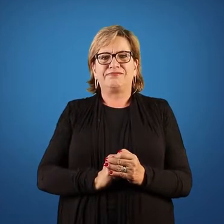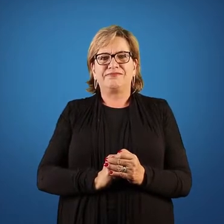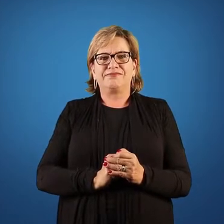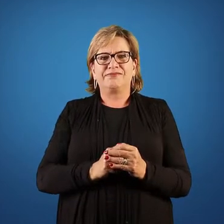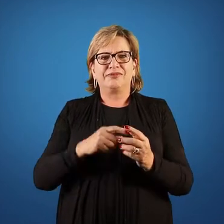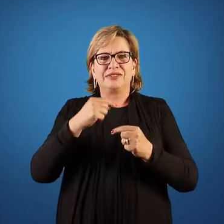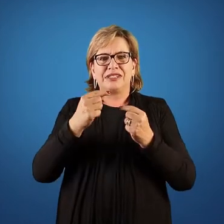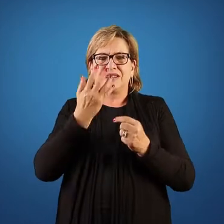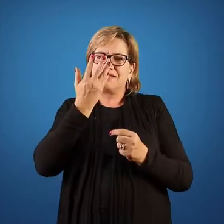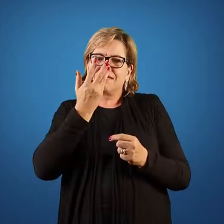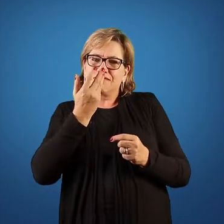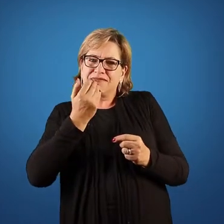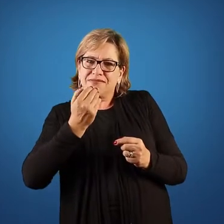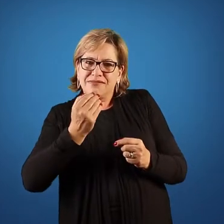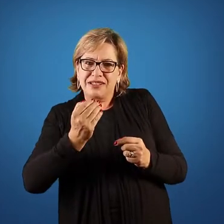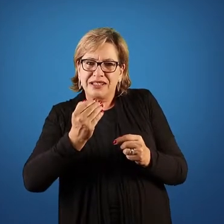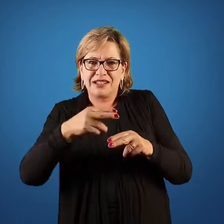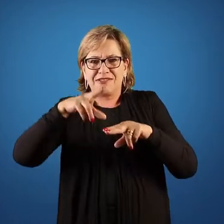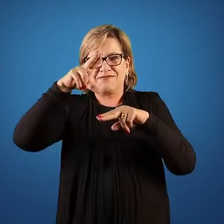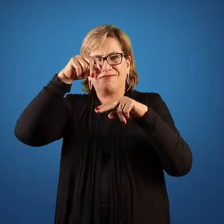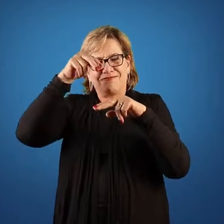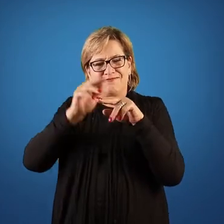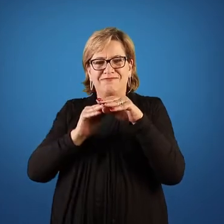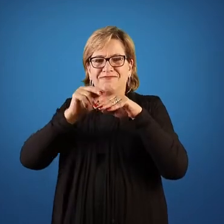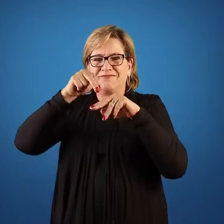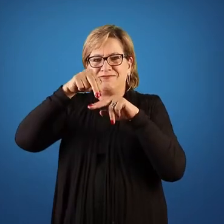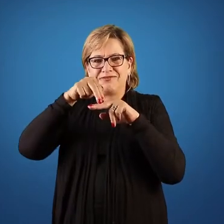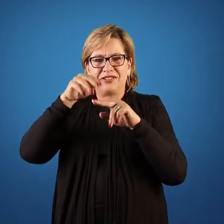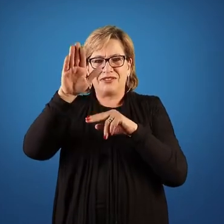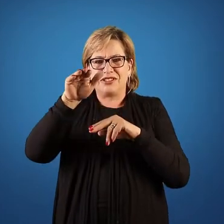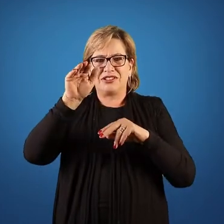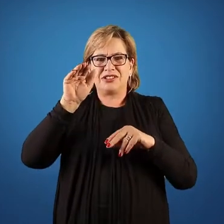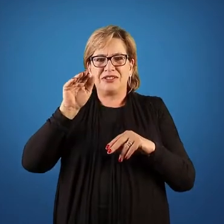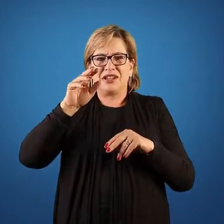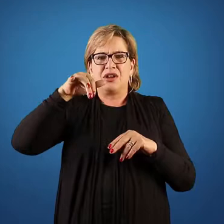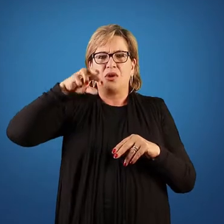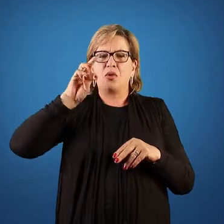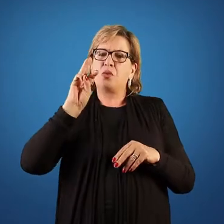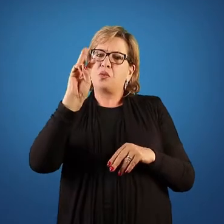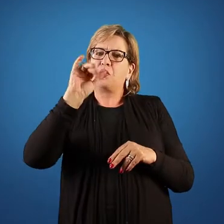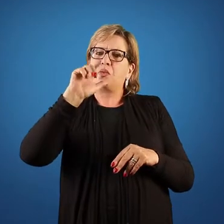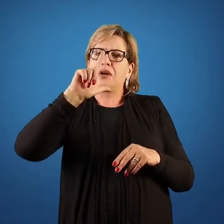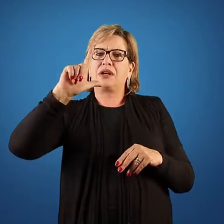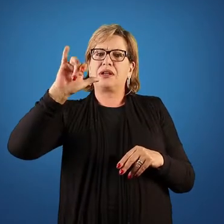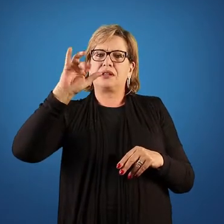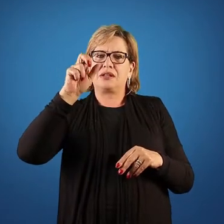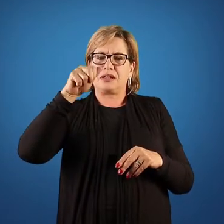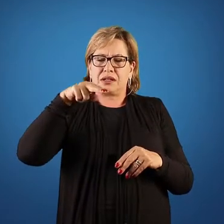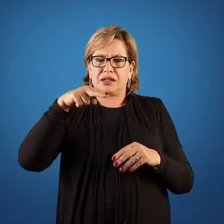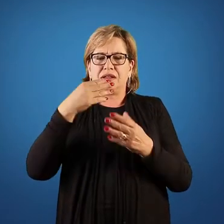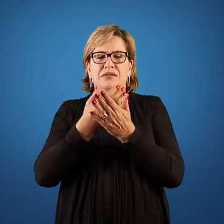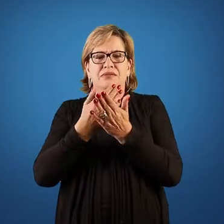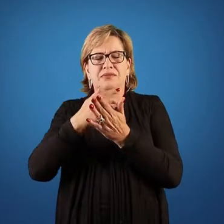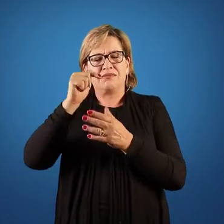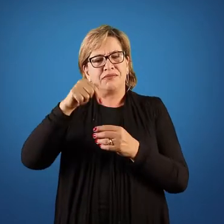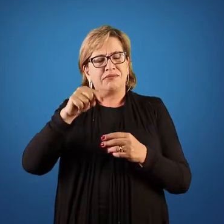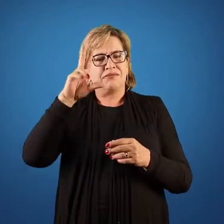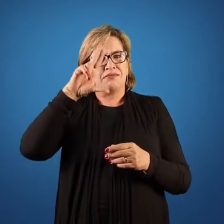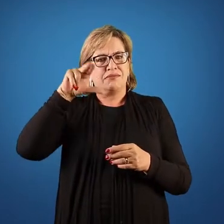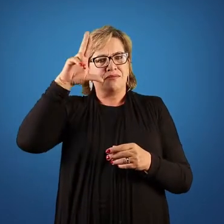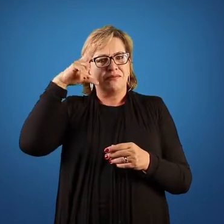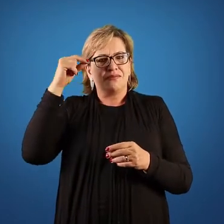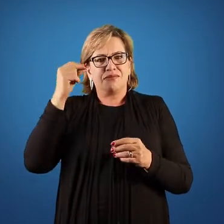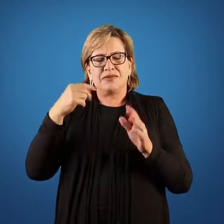e a criança vai ficar aqui em cima. Vou chamar o William, acadêmico nosso aqui do curso, também